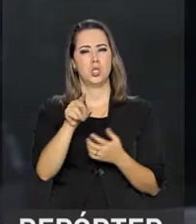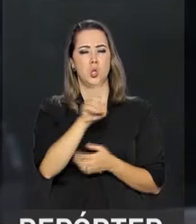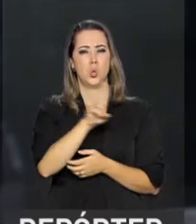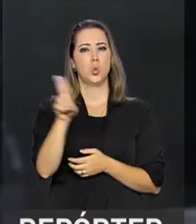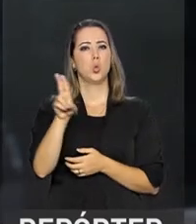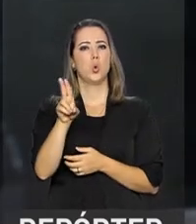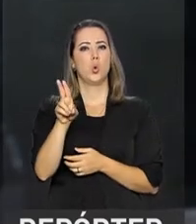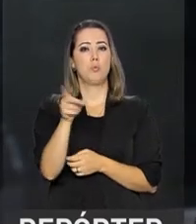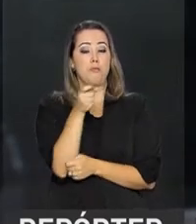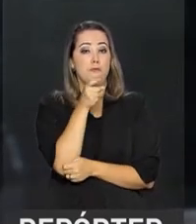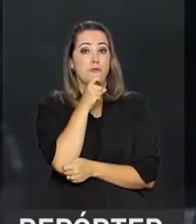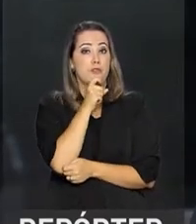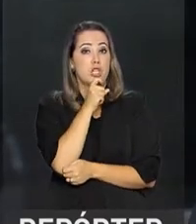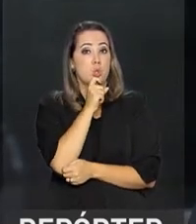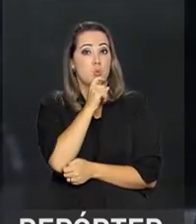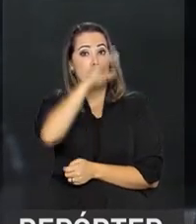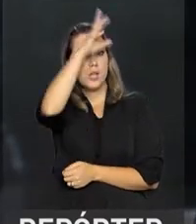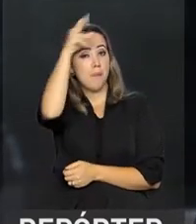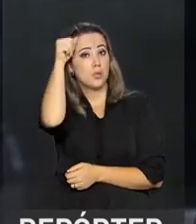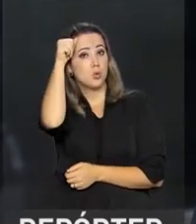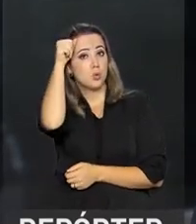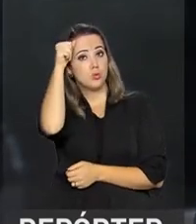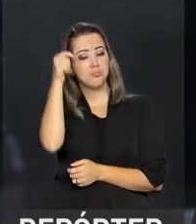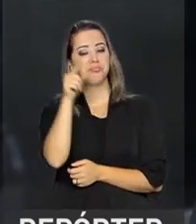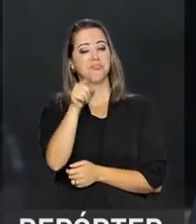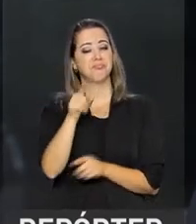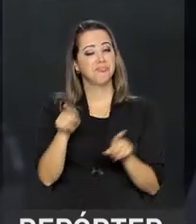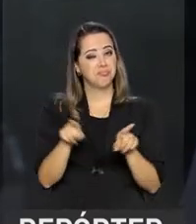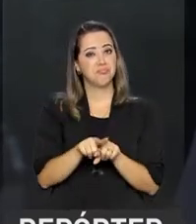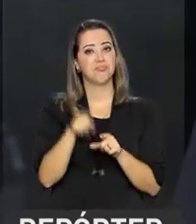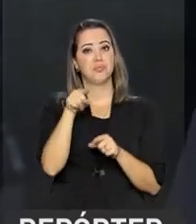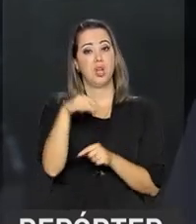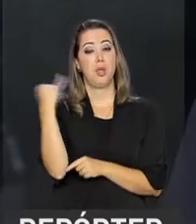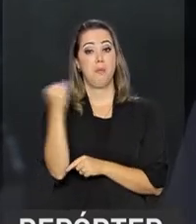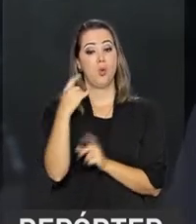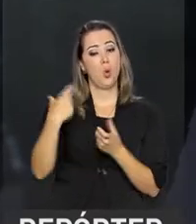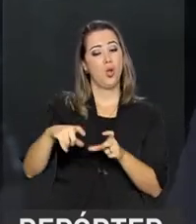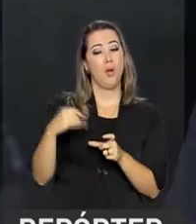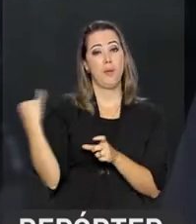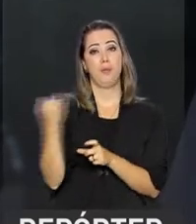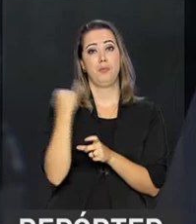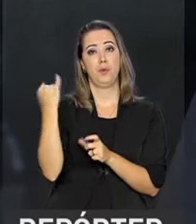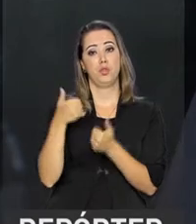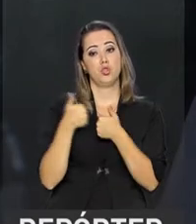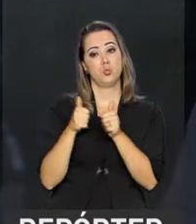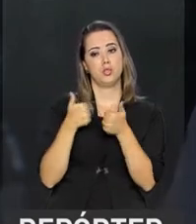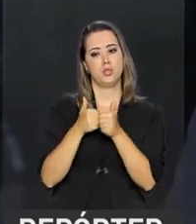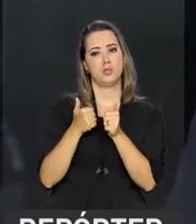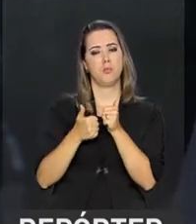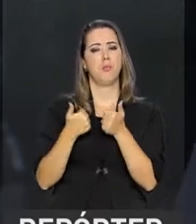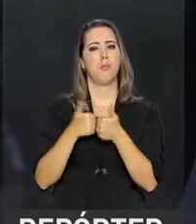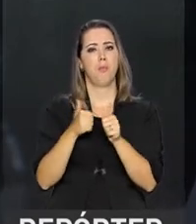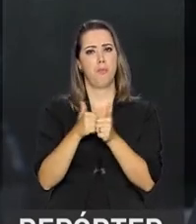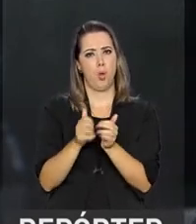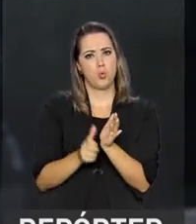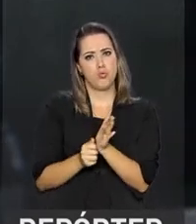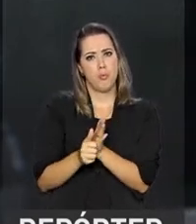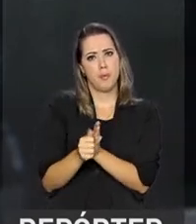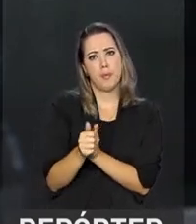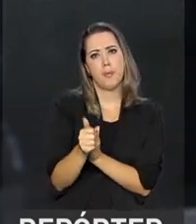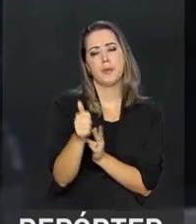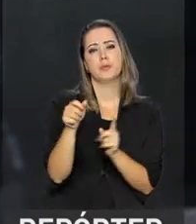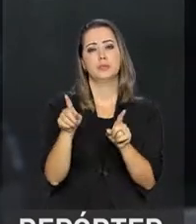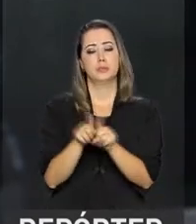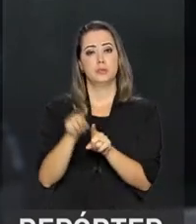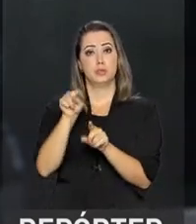essa rota uma rota importante para o escoamento da produção agrícola do centro oeste através dos portos da região